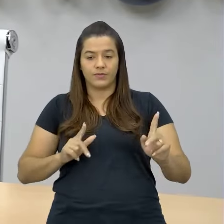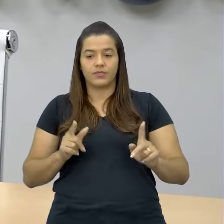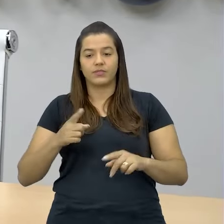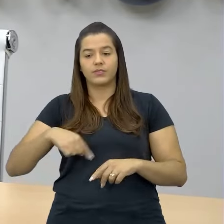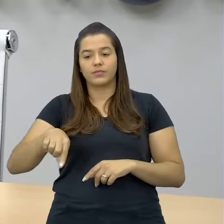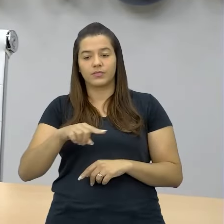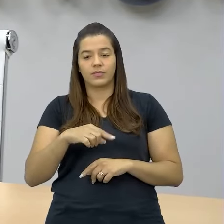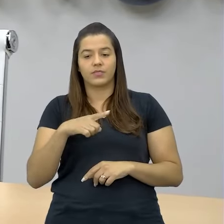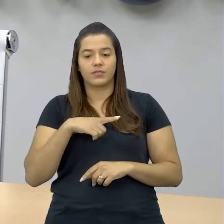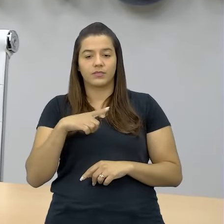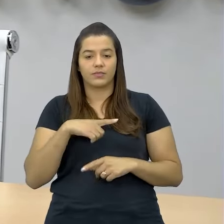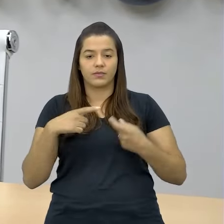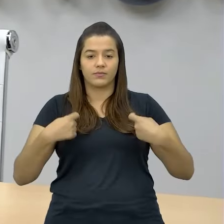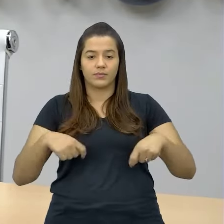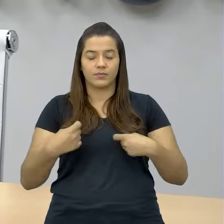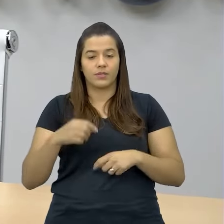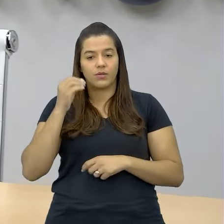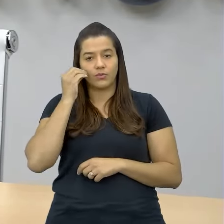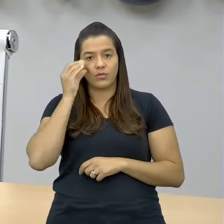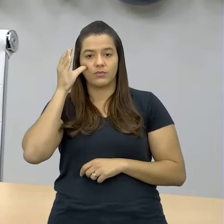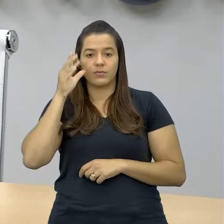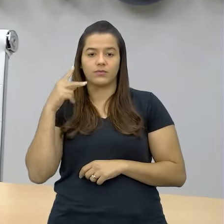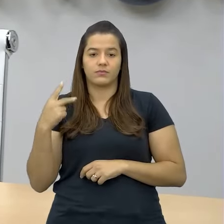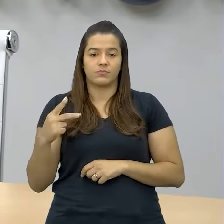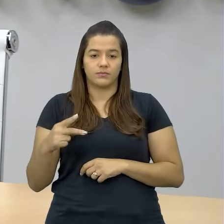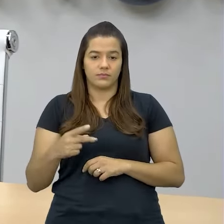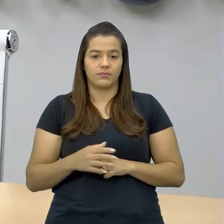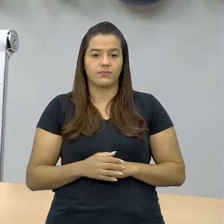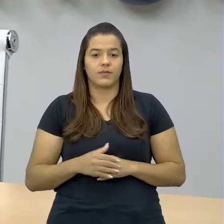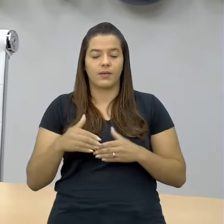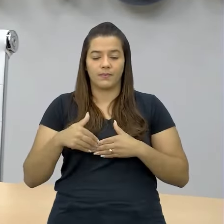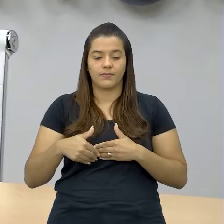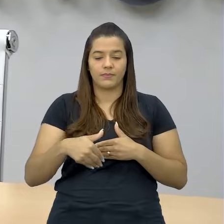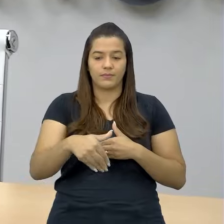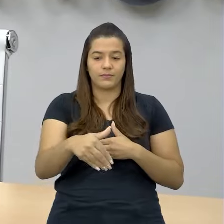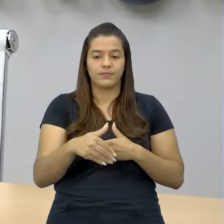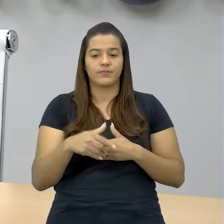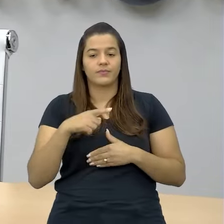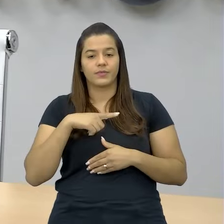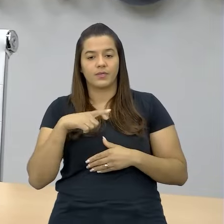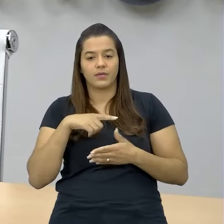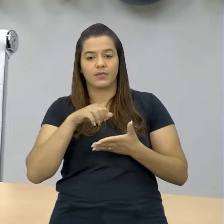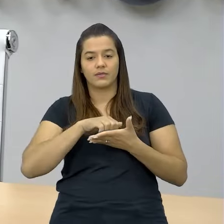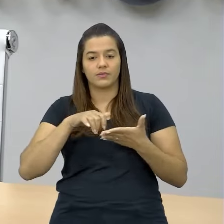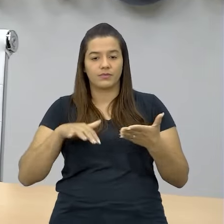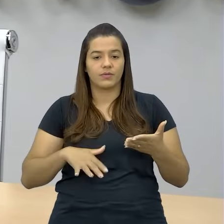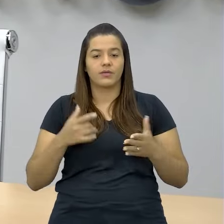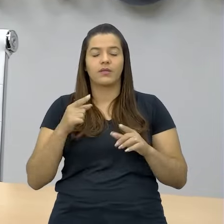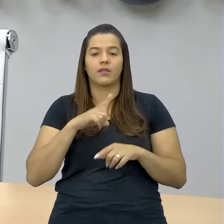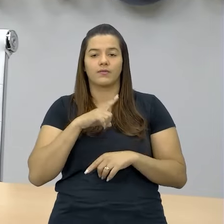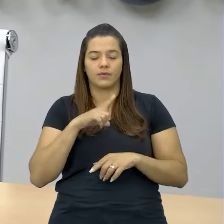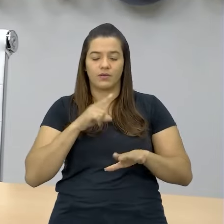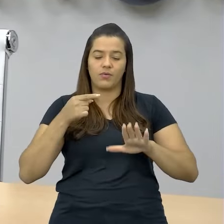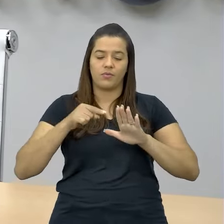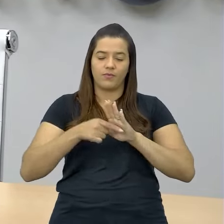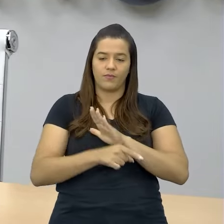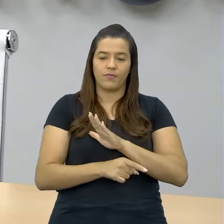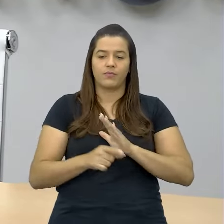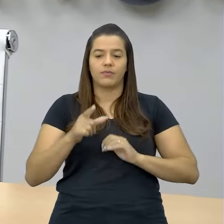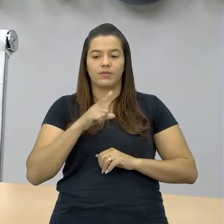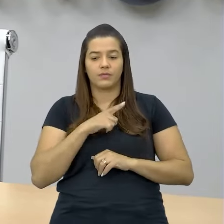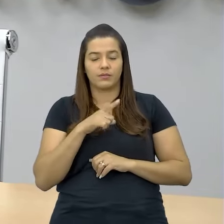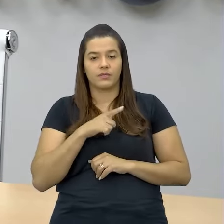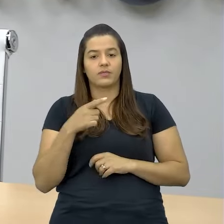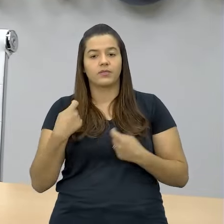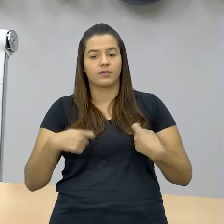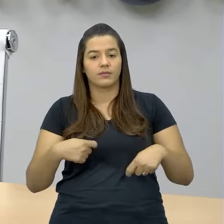tragam primeiro o conhecimento deles, né? Porque mais para frente essa atividade será aprofundada para que eles possam entender